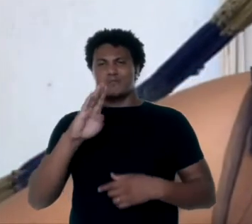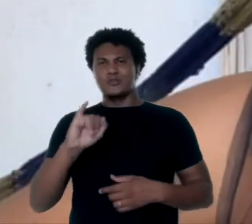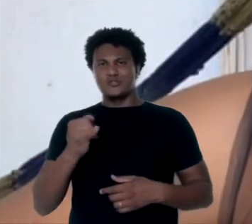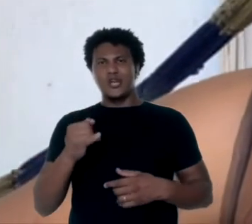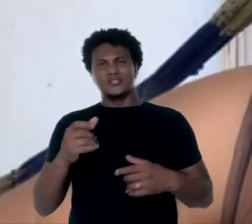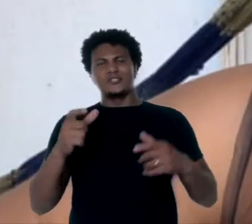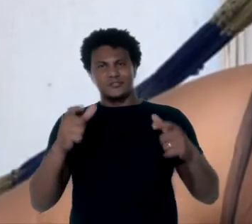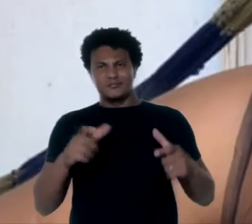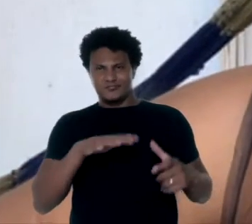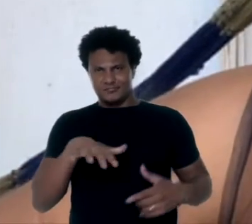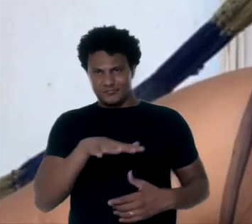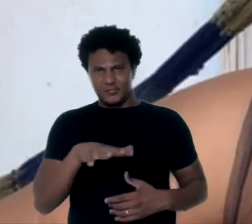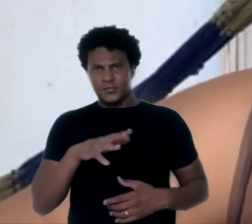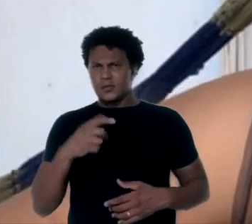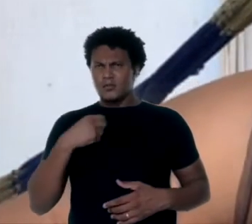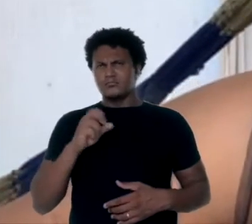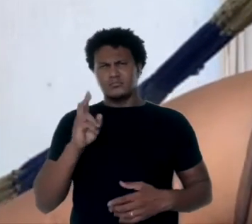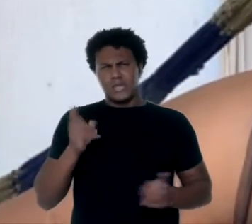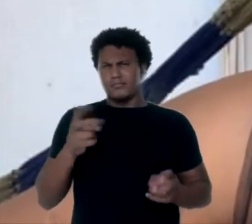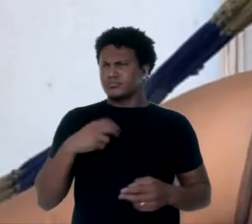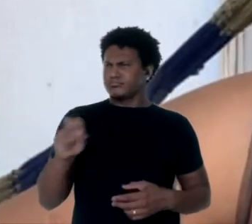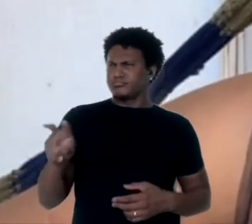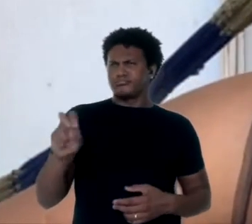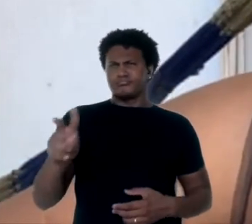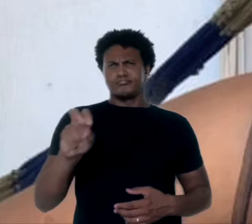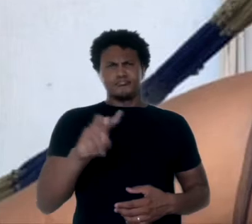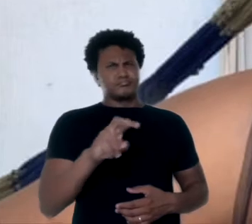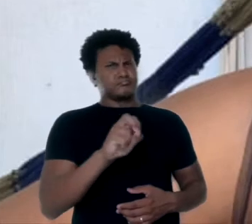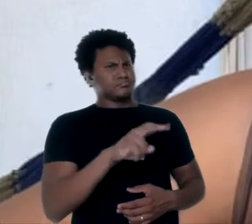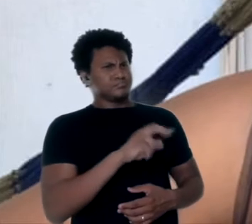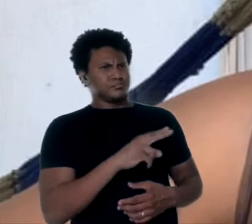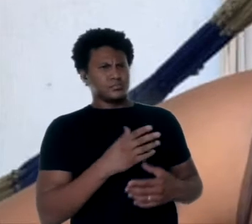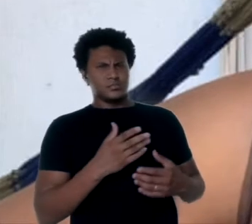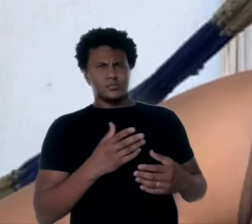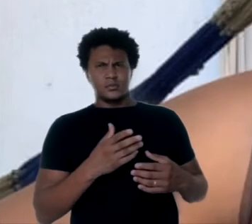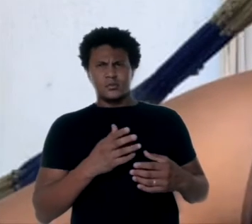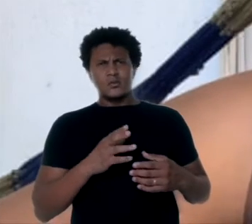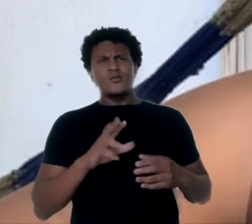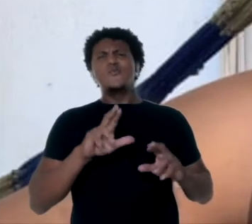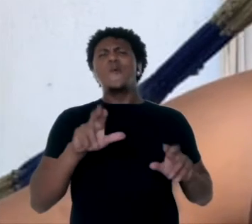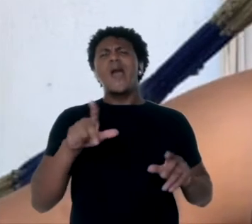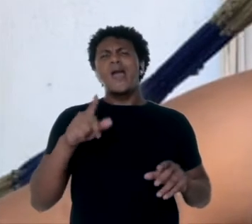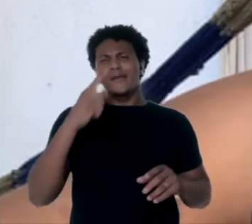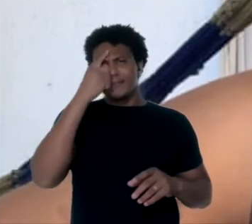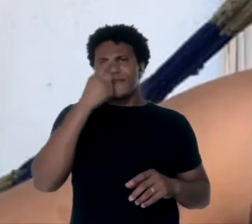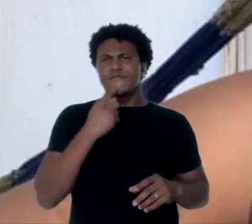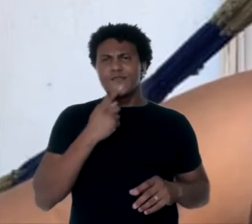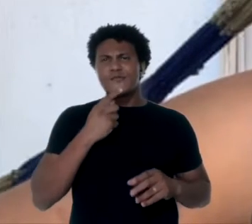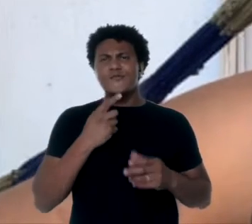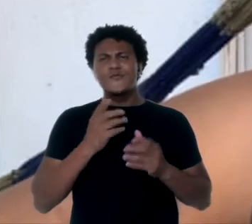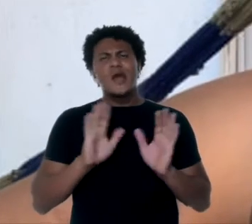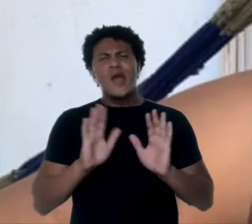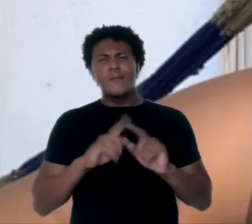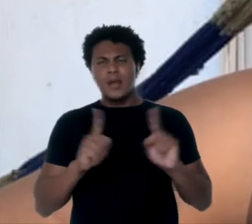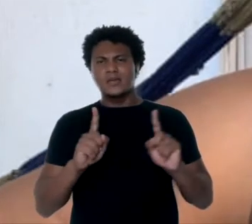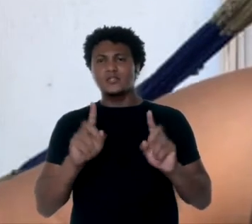Jardim. E eu sempre via muitas pessoas iguais a mim, não no sentido personalidade, mas no